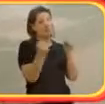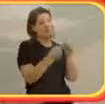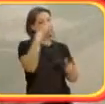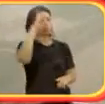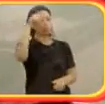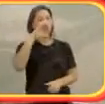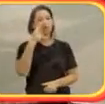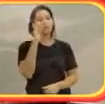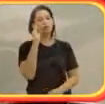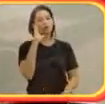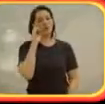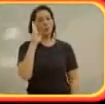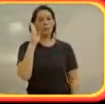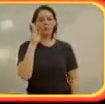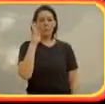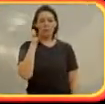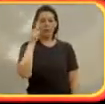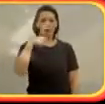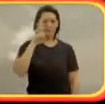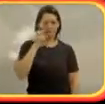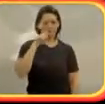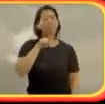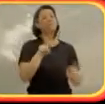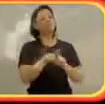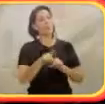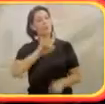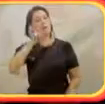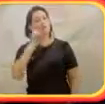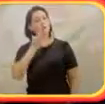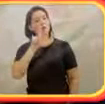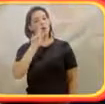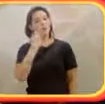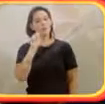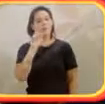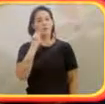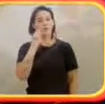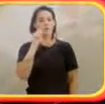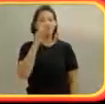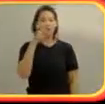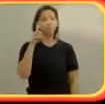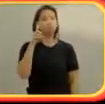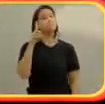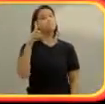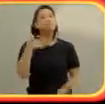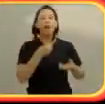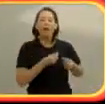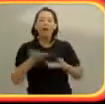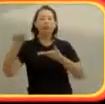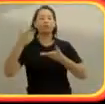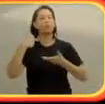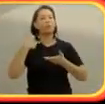primeiro é o Chico Buarque, de Holanda. O Jorge Aragão, que você me levou na corda da